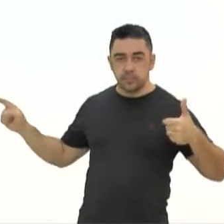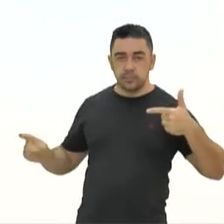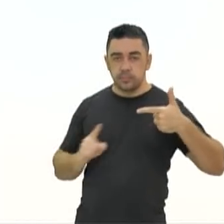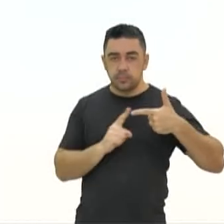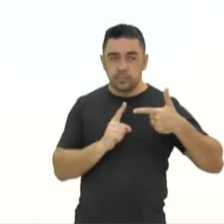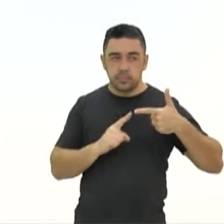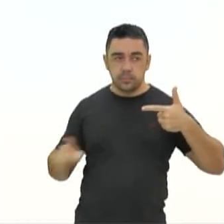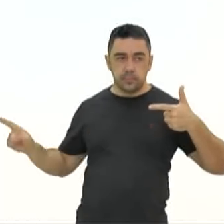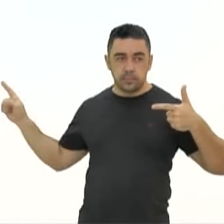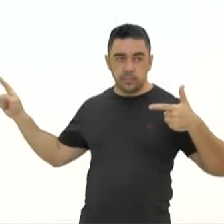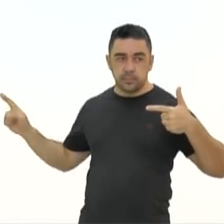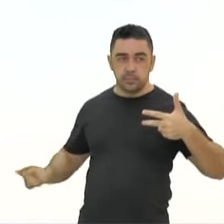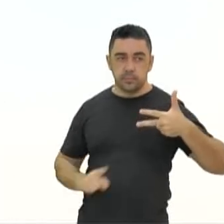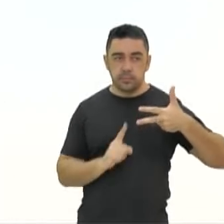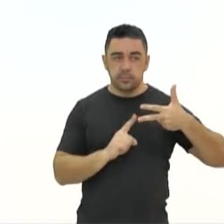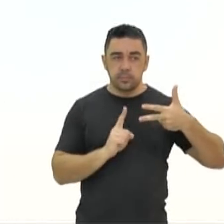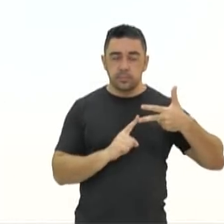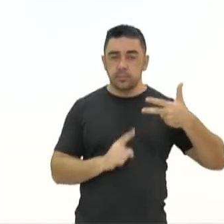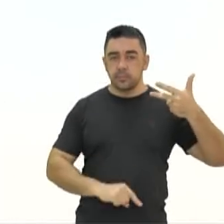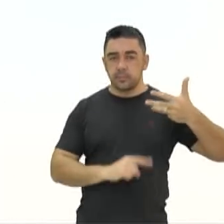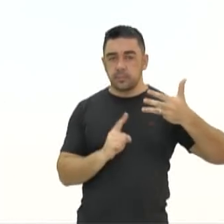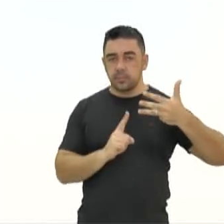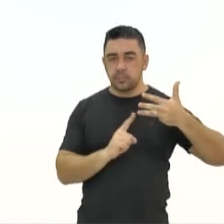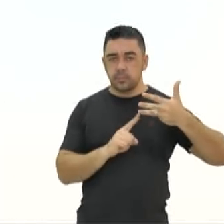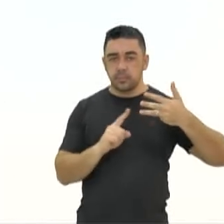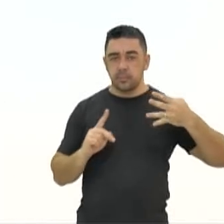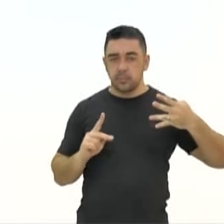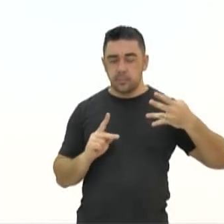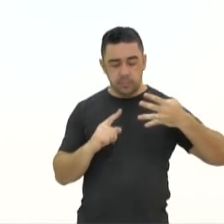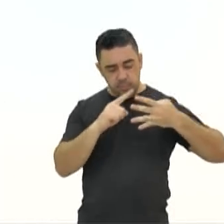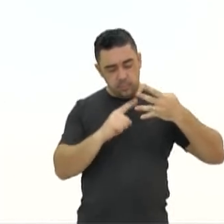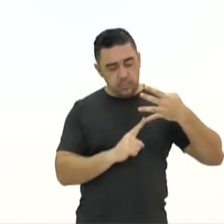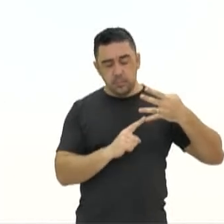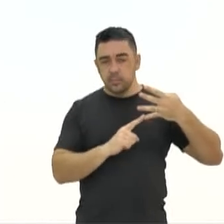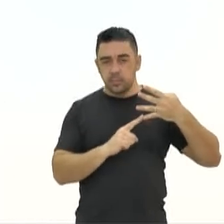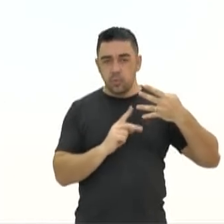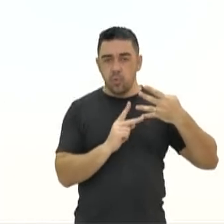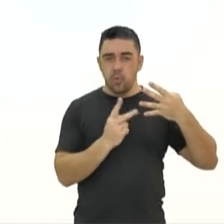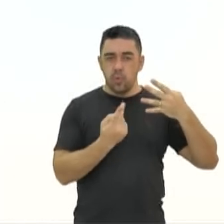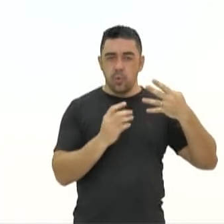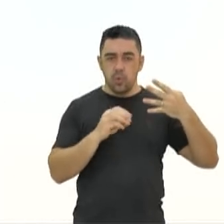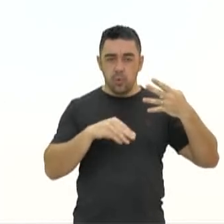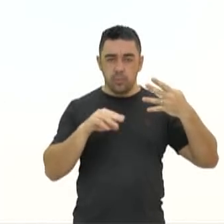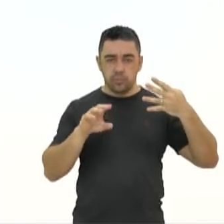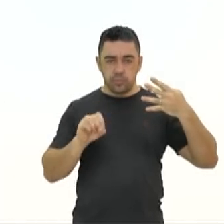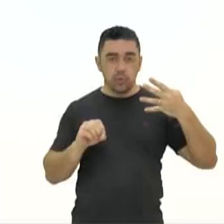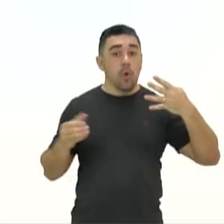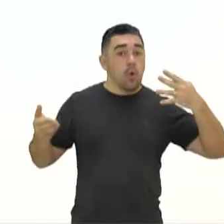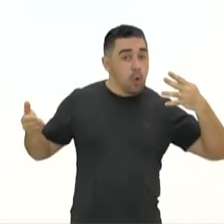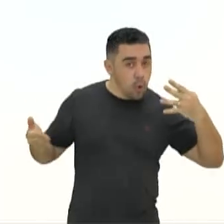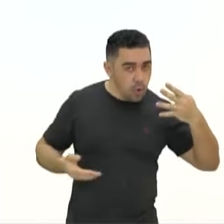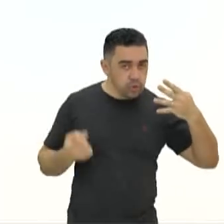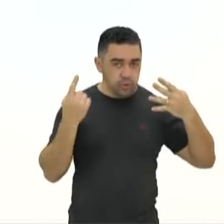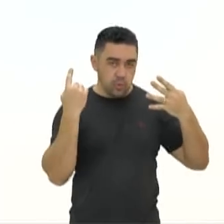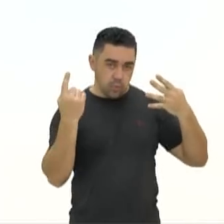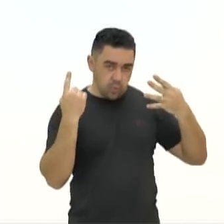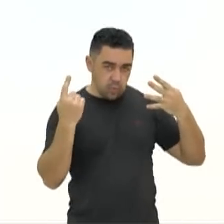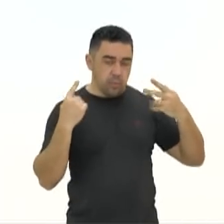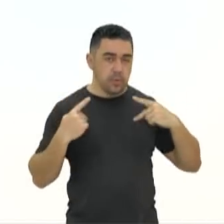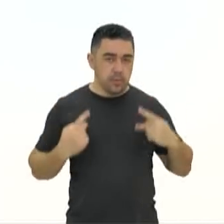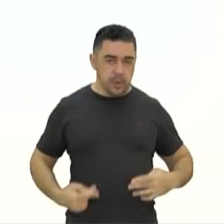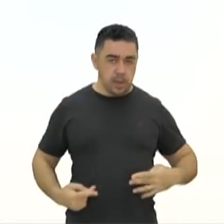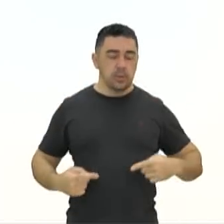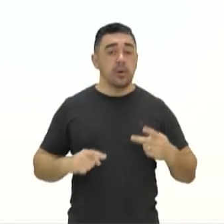Australopithecus, o Paranthropus e o Homo. Então, não existe só uma espécie de humana? Atualmente, sim, a nossa. Mas já